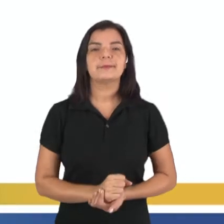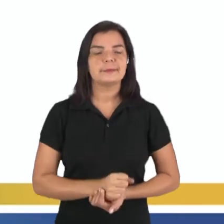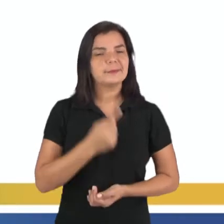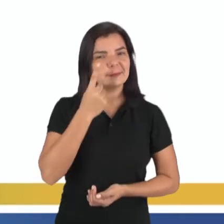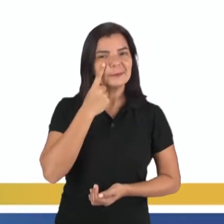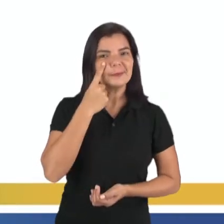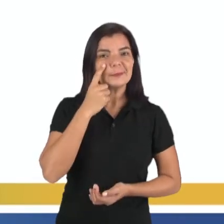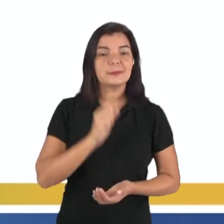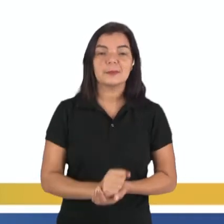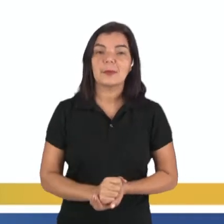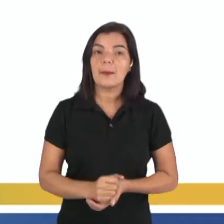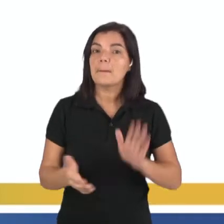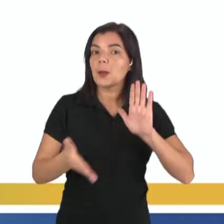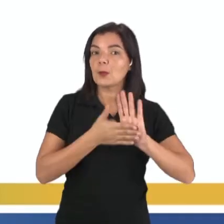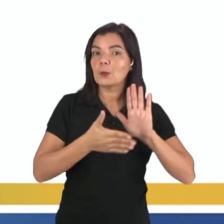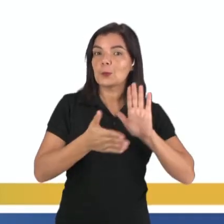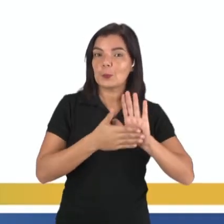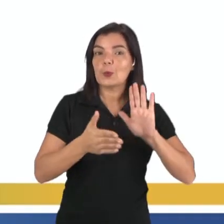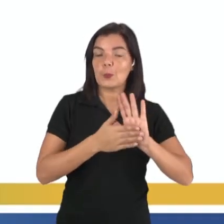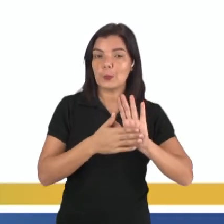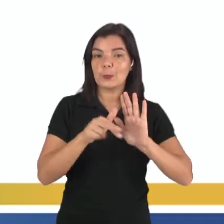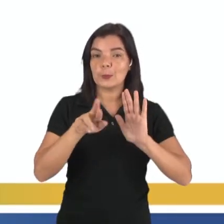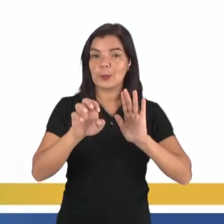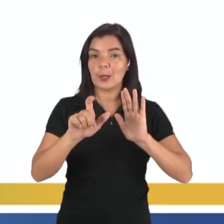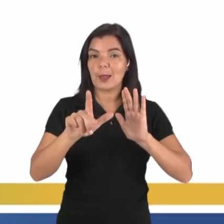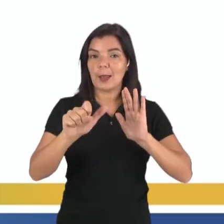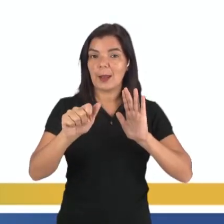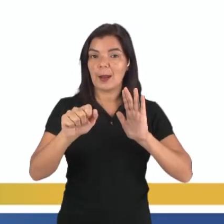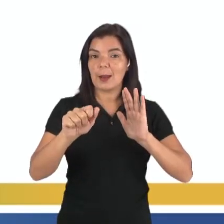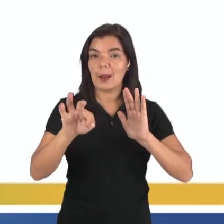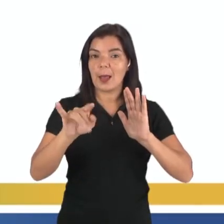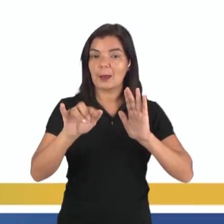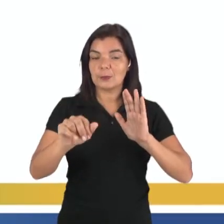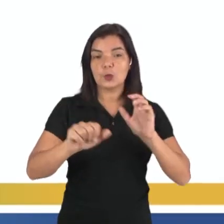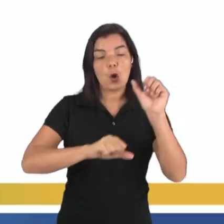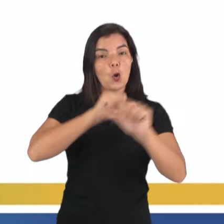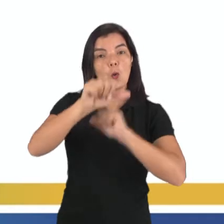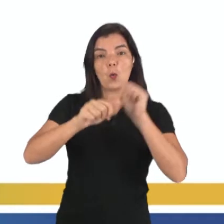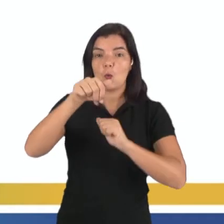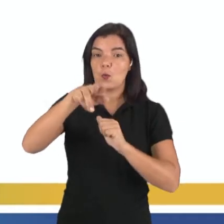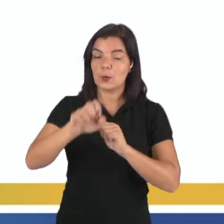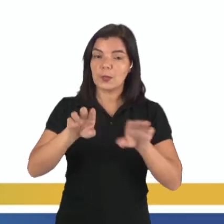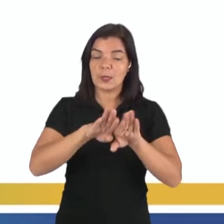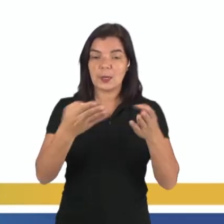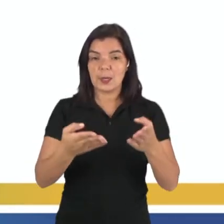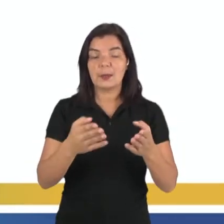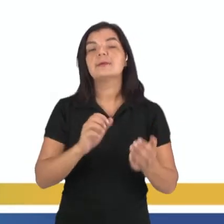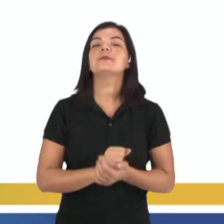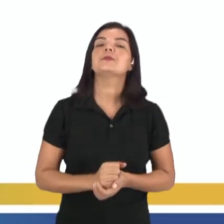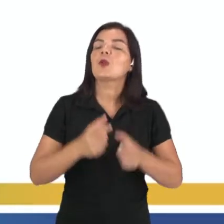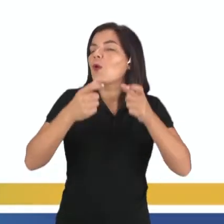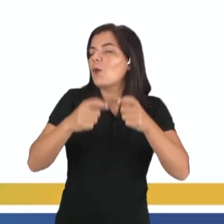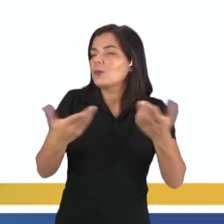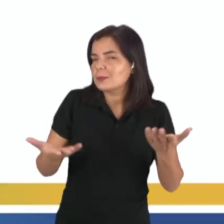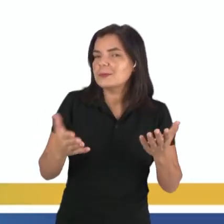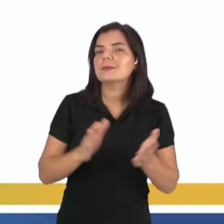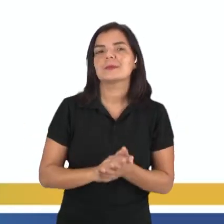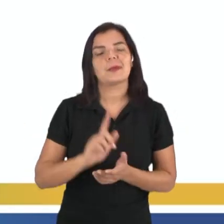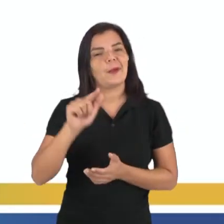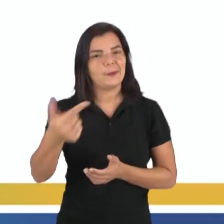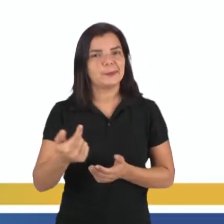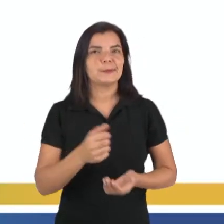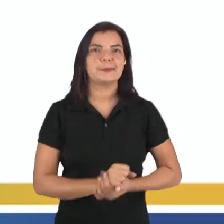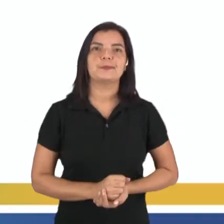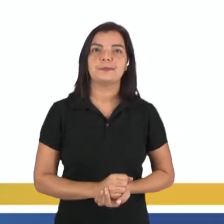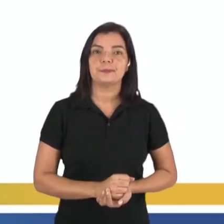tá vendo? Para comprovar que é um pronome relativo, eu posso trocar o em que pelo na qual ou pelo onde, que é outro pronome relativo, tá